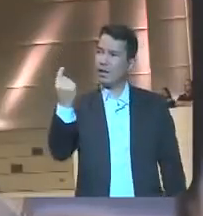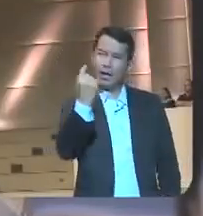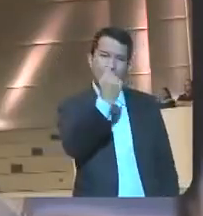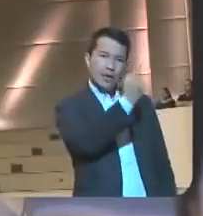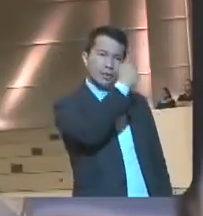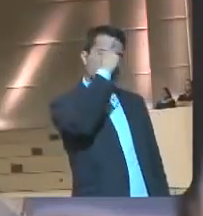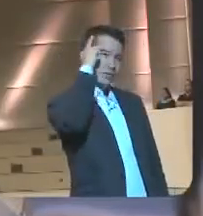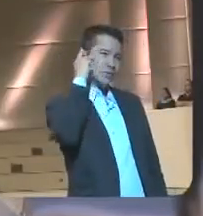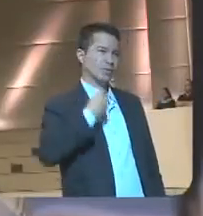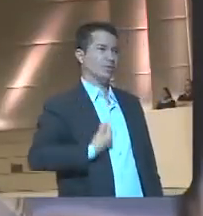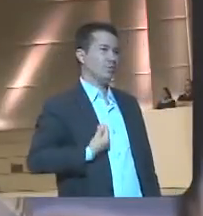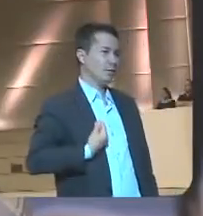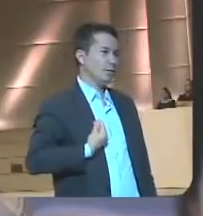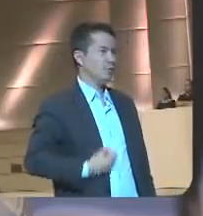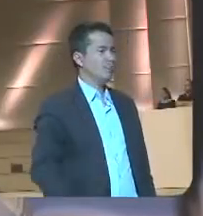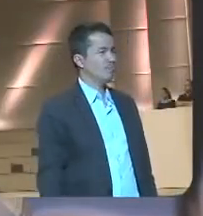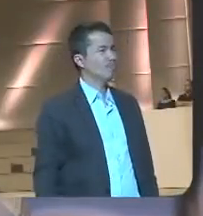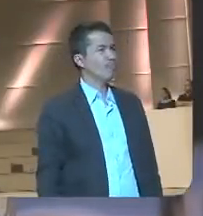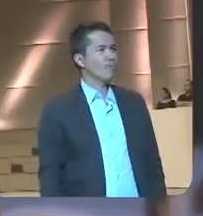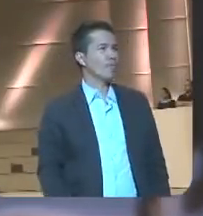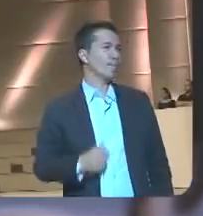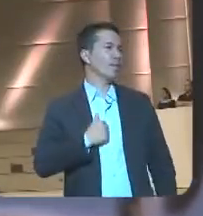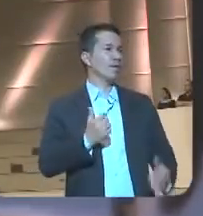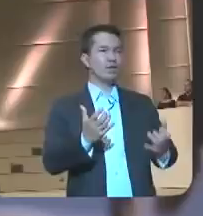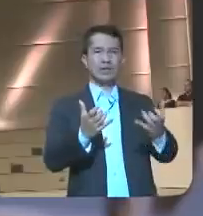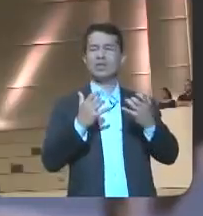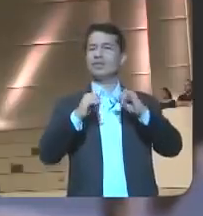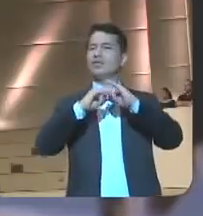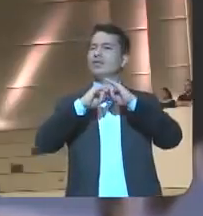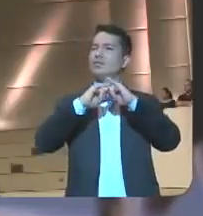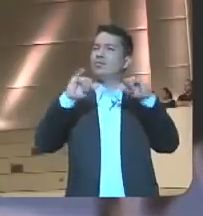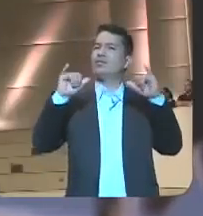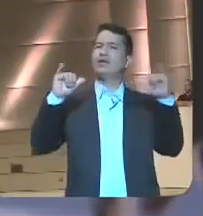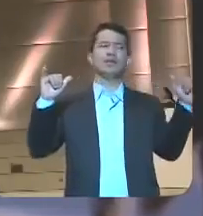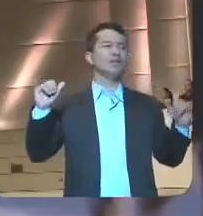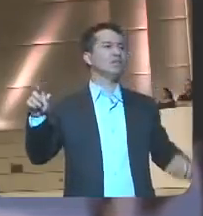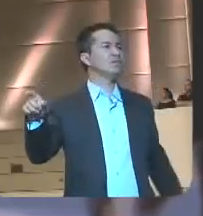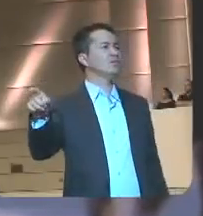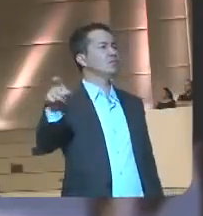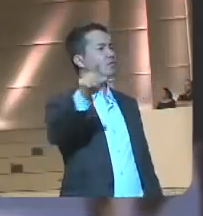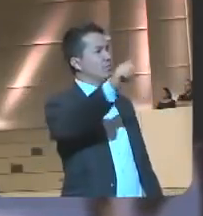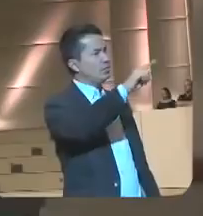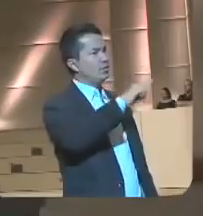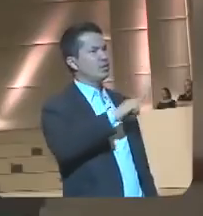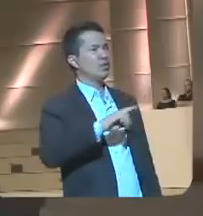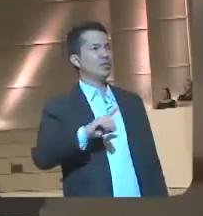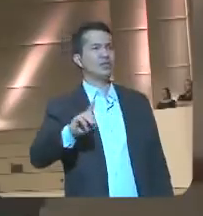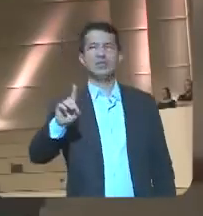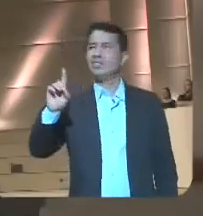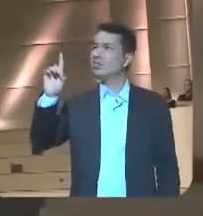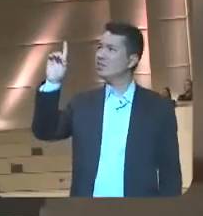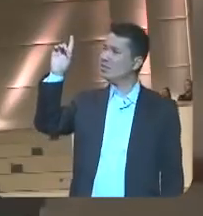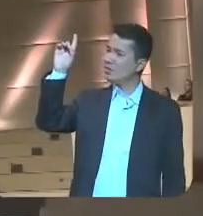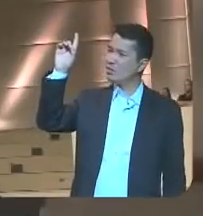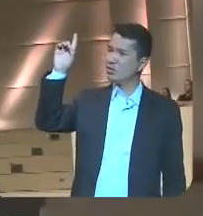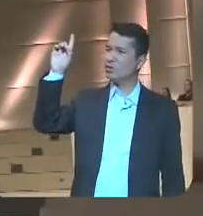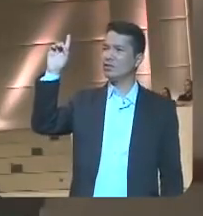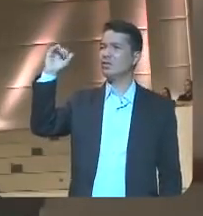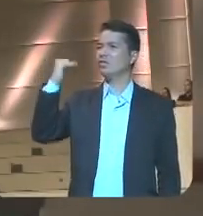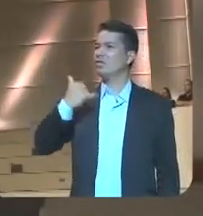tremendo é que esse senhor que está dentro de nós falando nosso coração nos ensinando